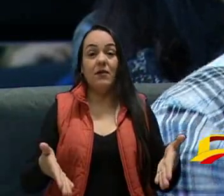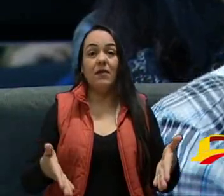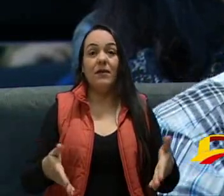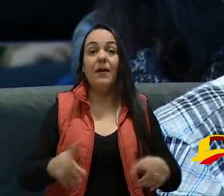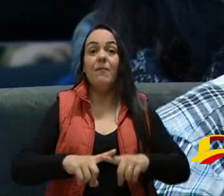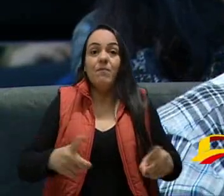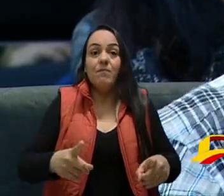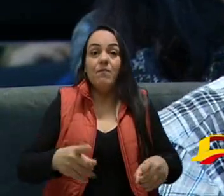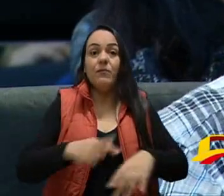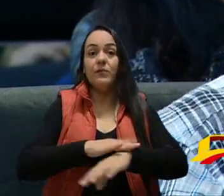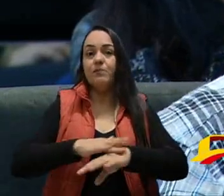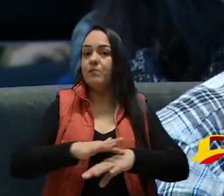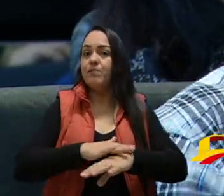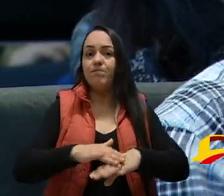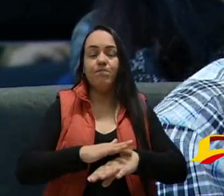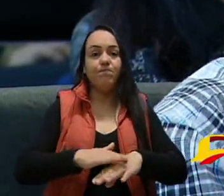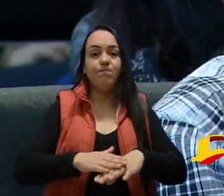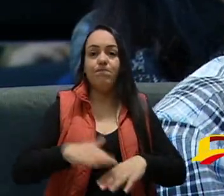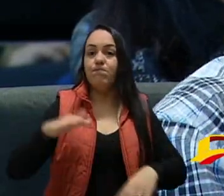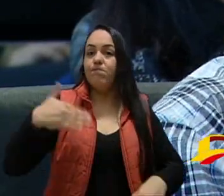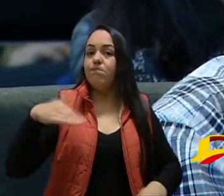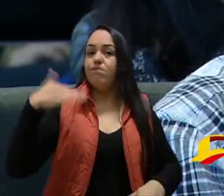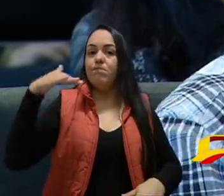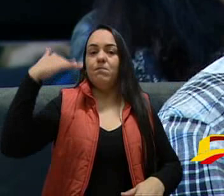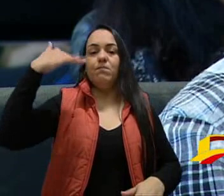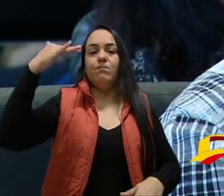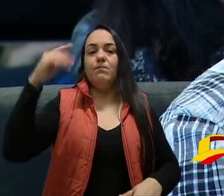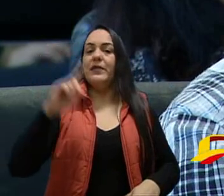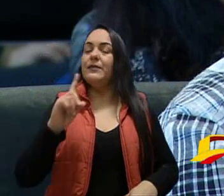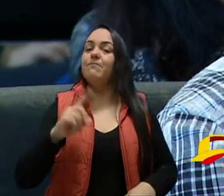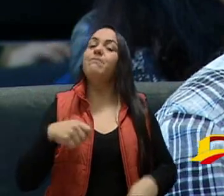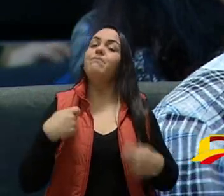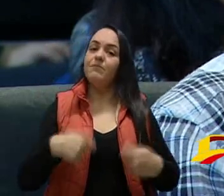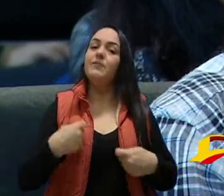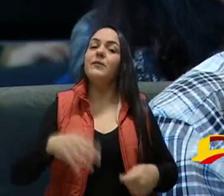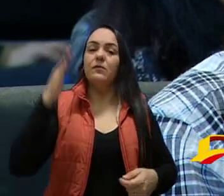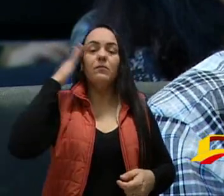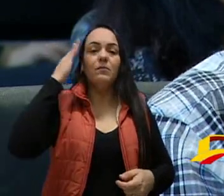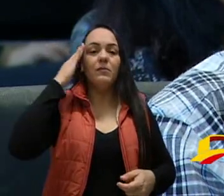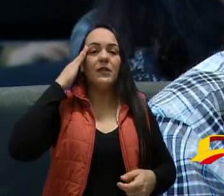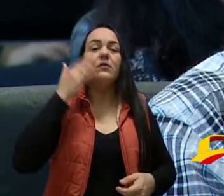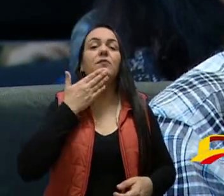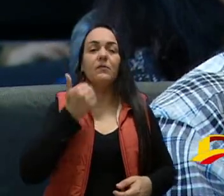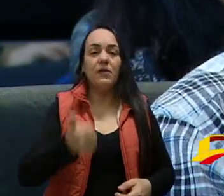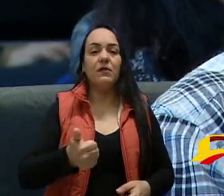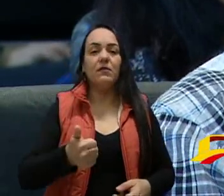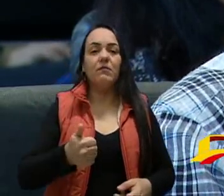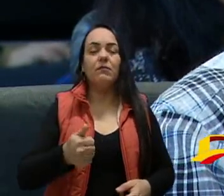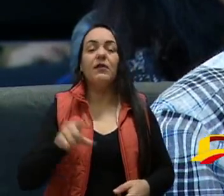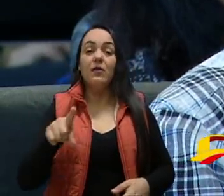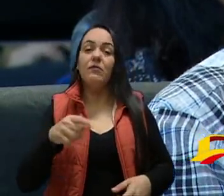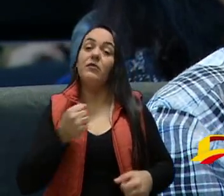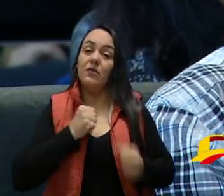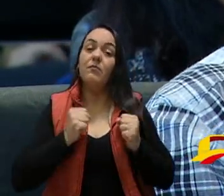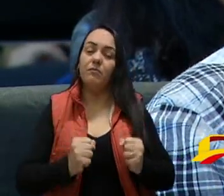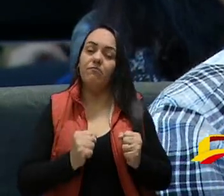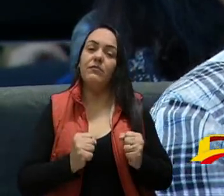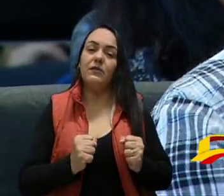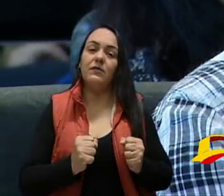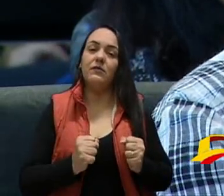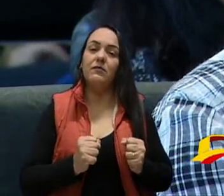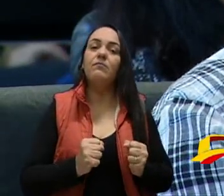casos estão claramente aumentando eu acho que é incoerência o mal orientada então que sua excelência pudesse